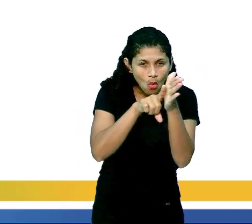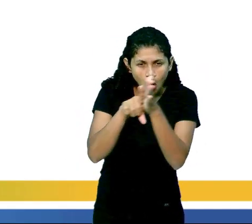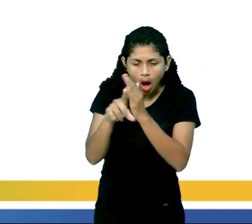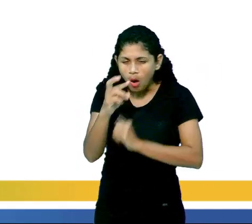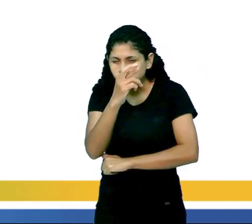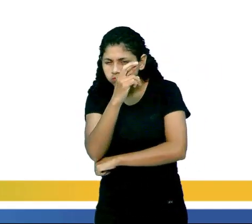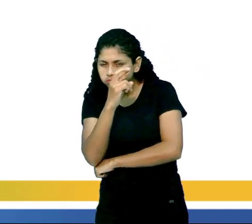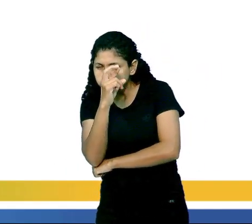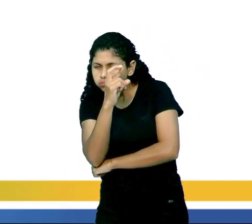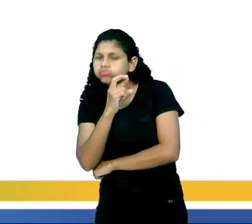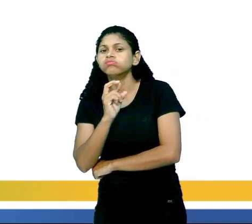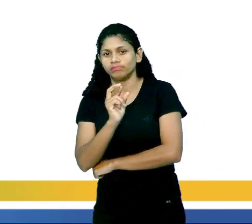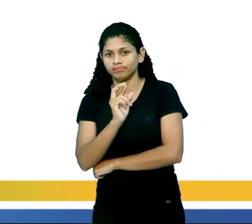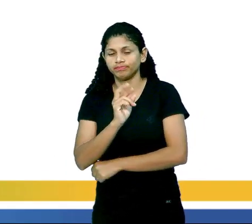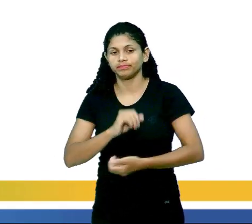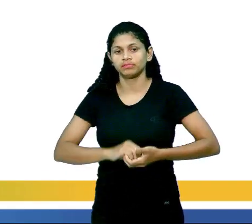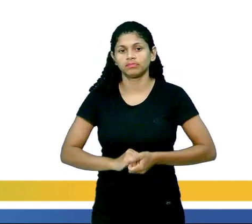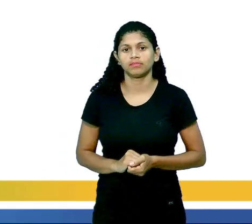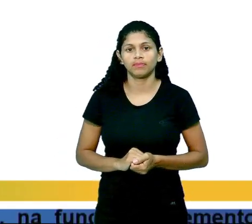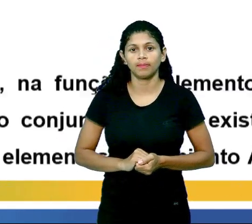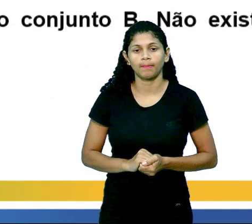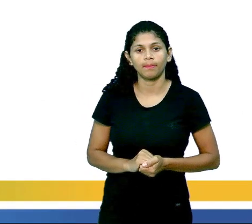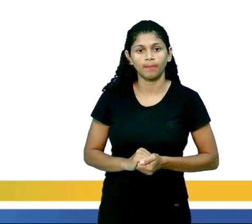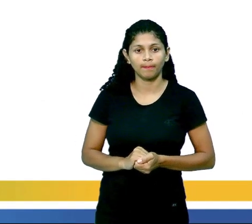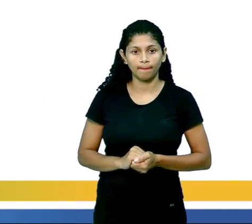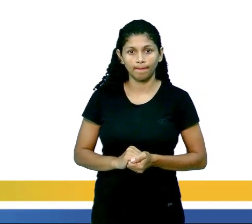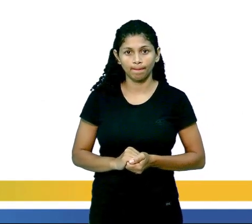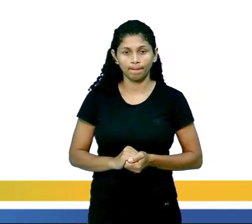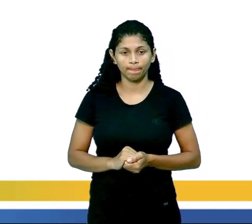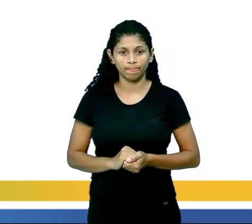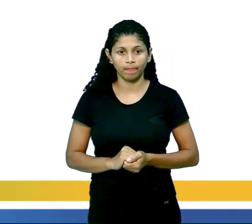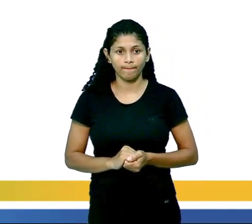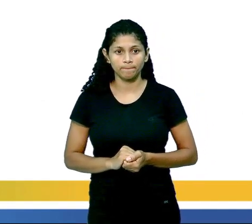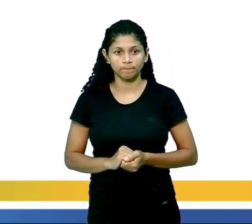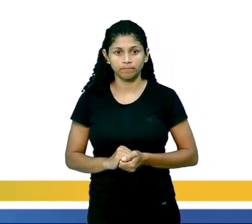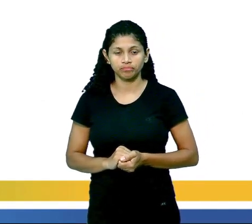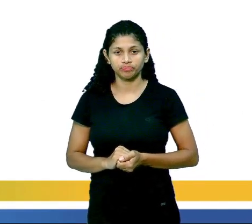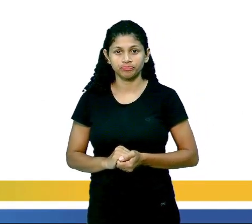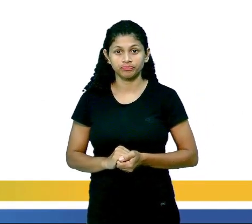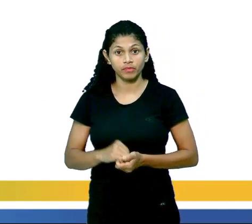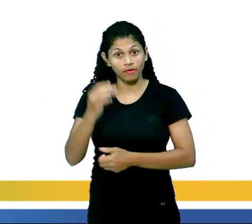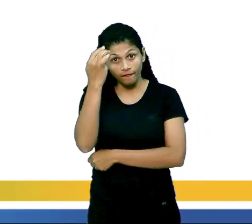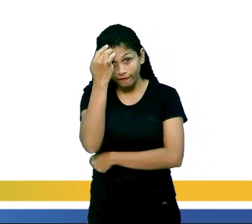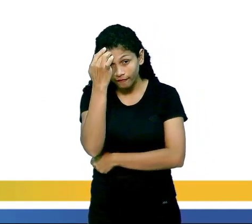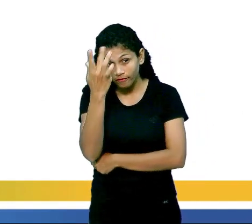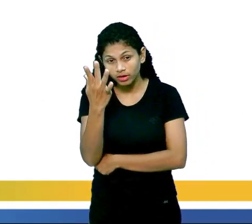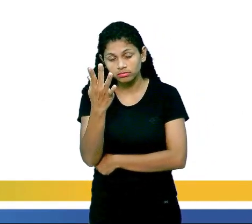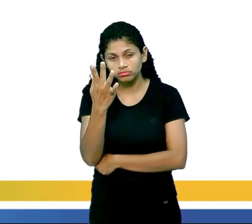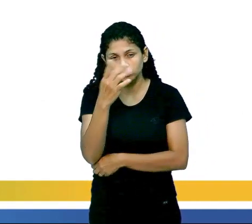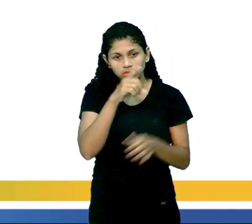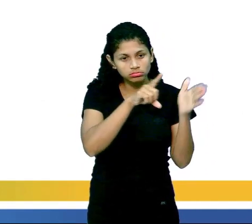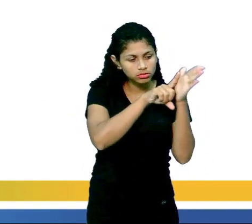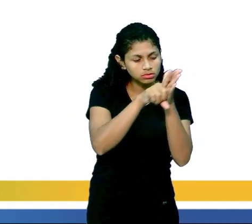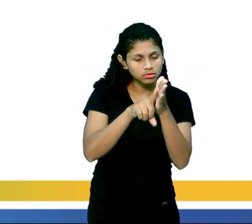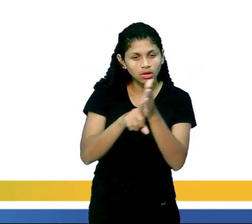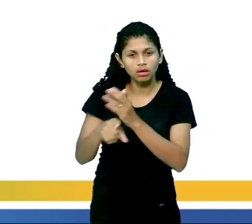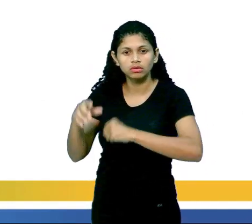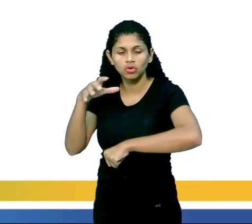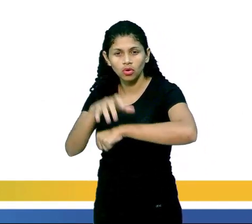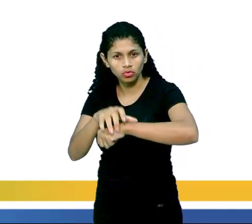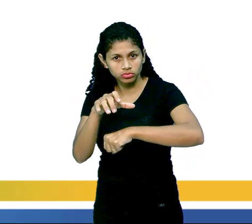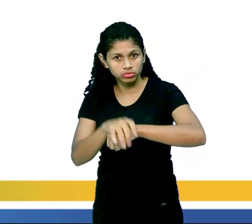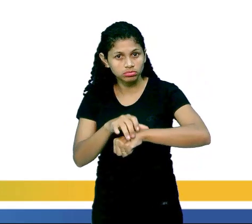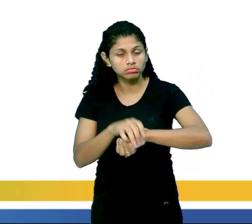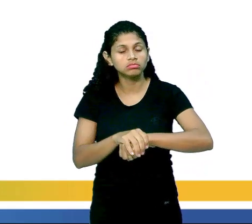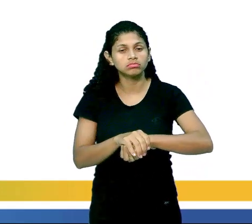há explicação. Então vamos lá. Olha aí, como é fácil. Analisando as funções, ou